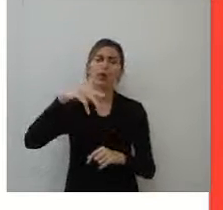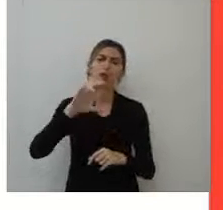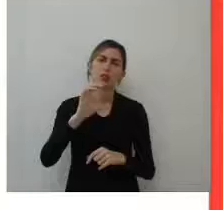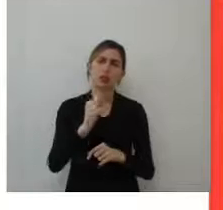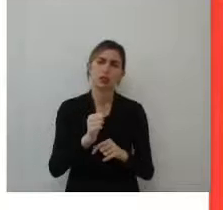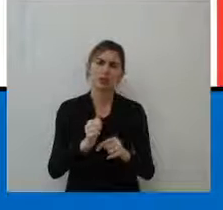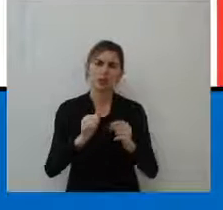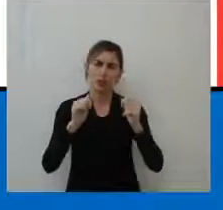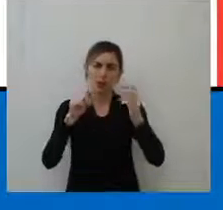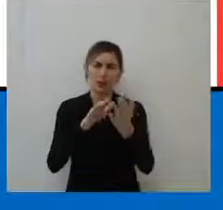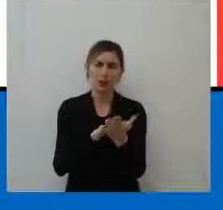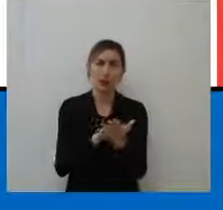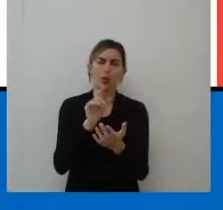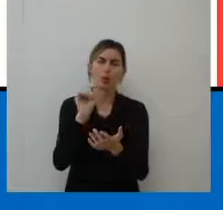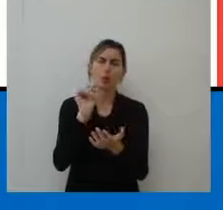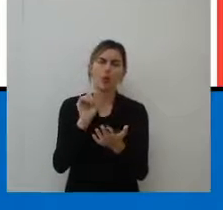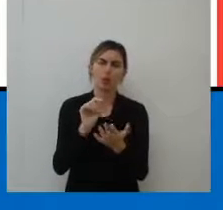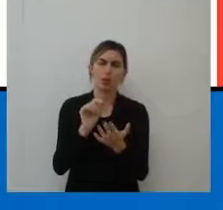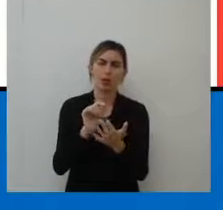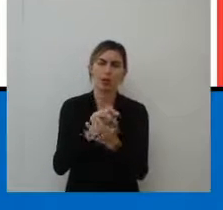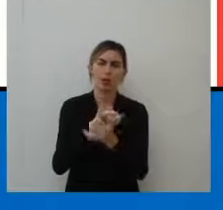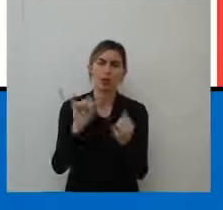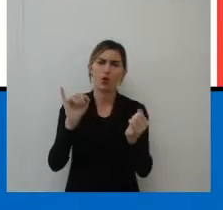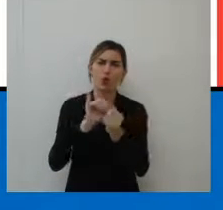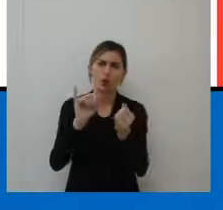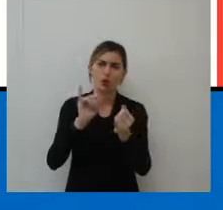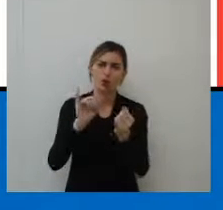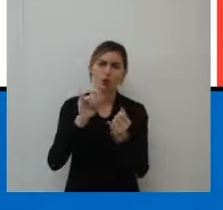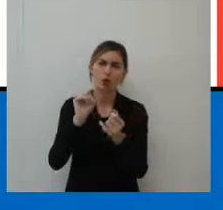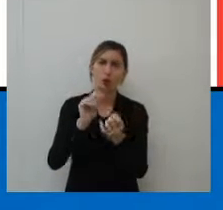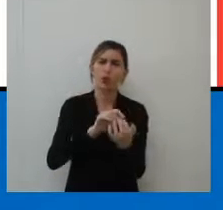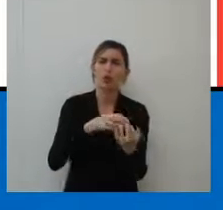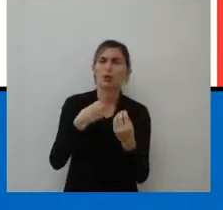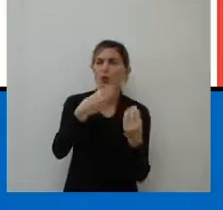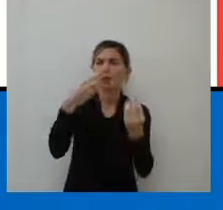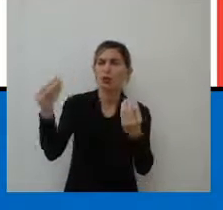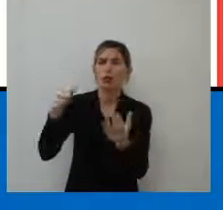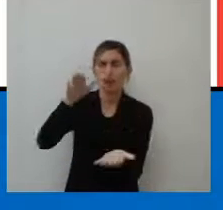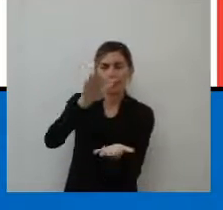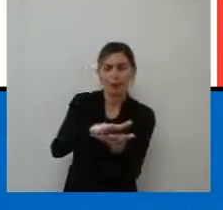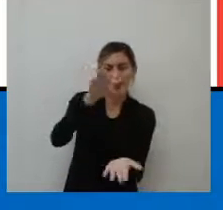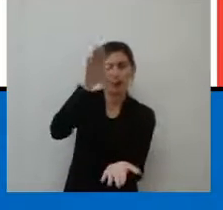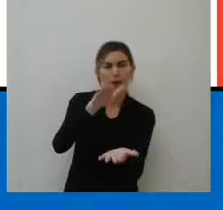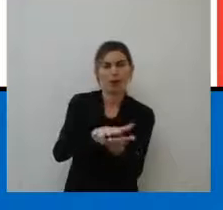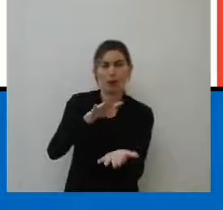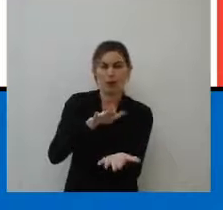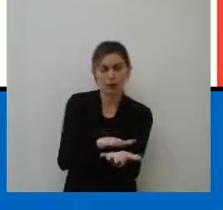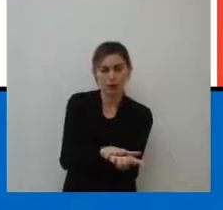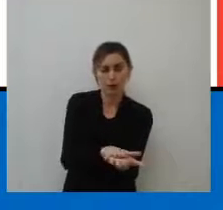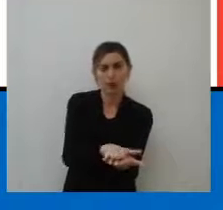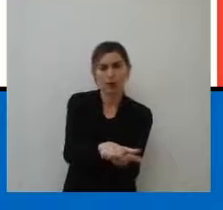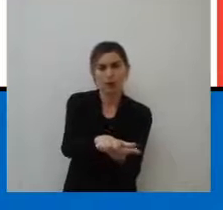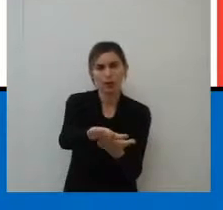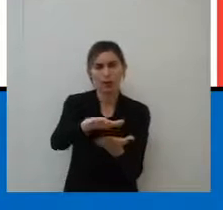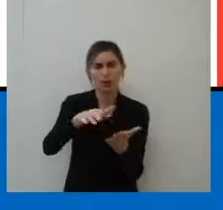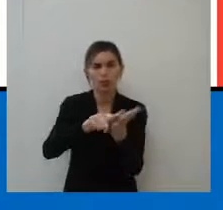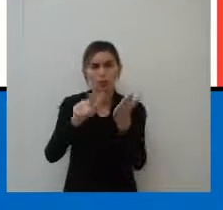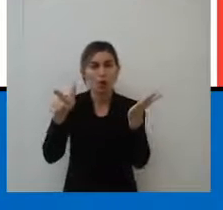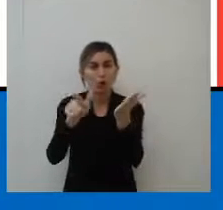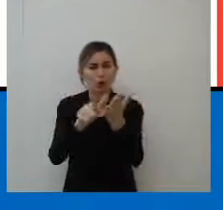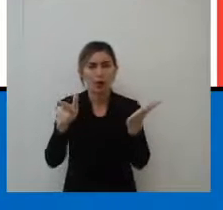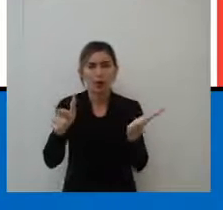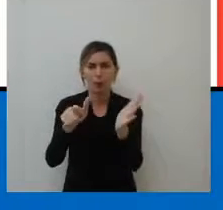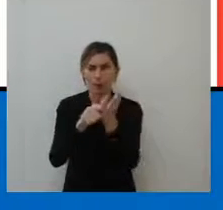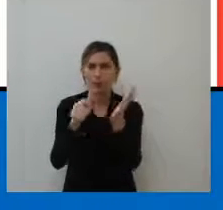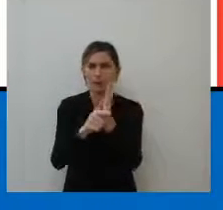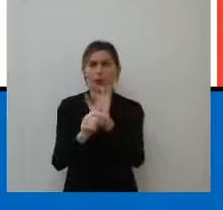uma máquina, tá? Que imprime, tá? As informações, que imprime letras em chapas de aço. Antes, os europeus precisavam escrever